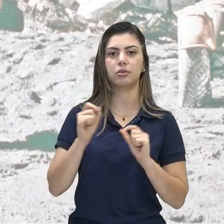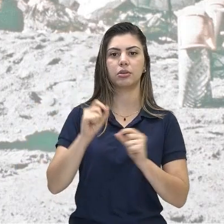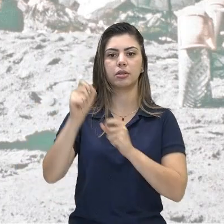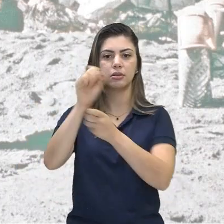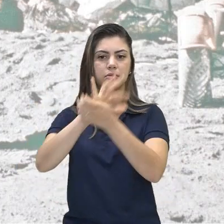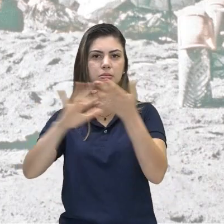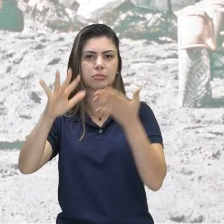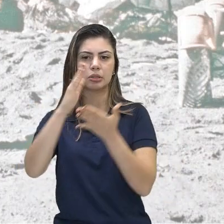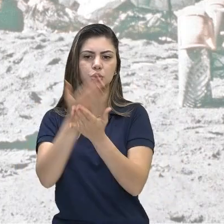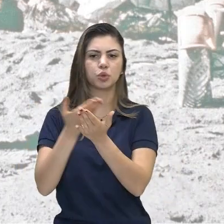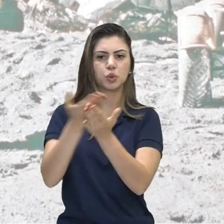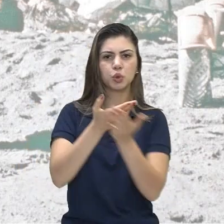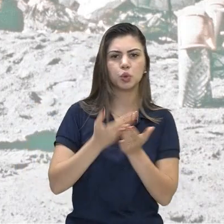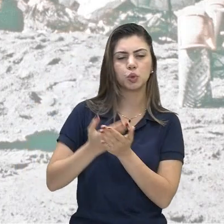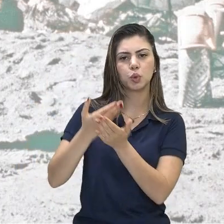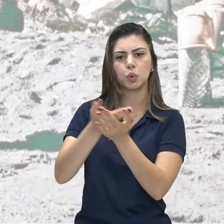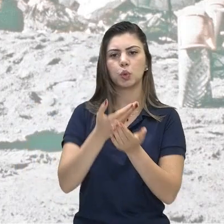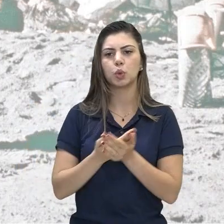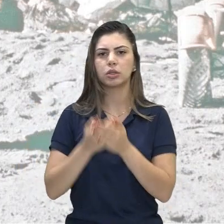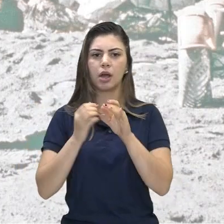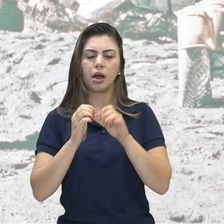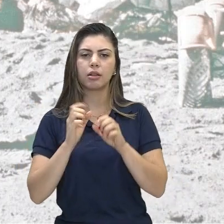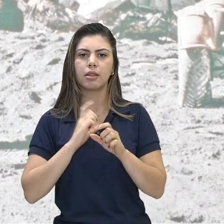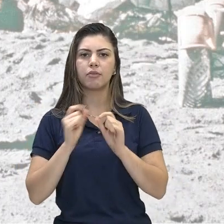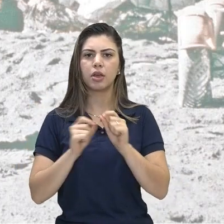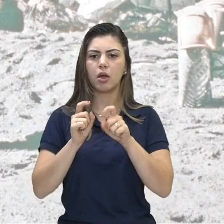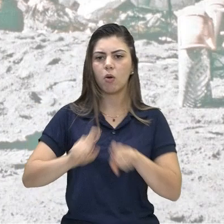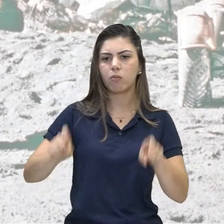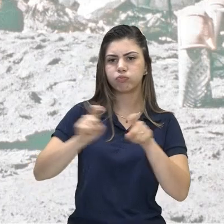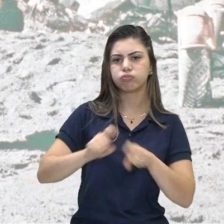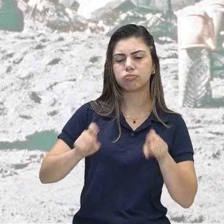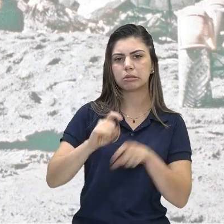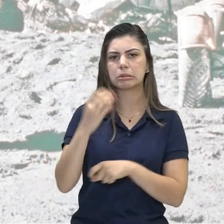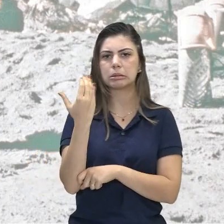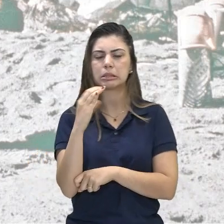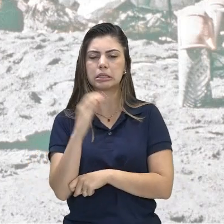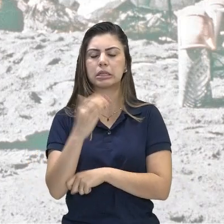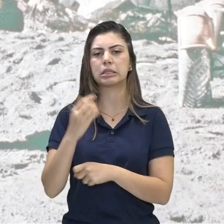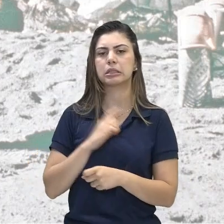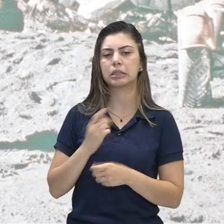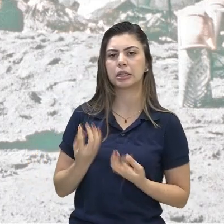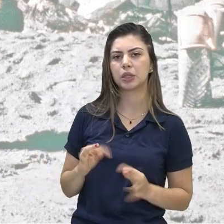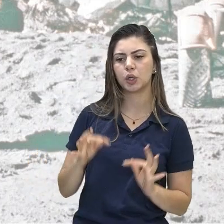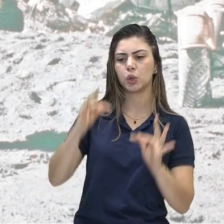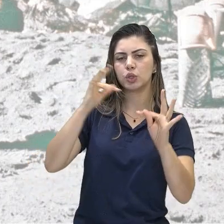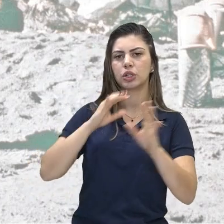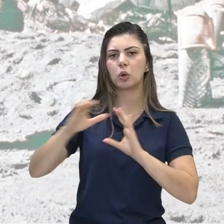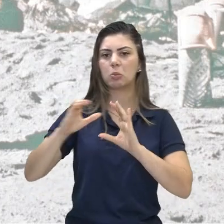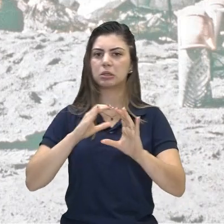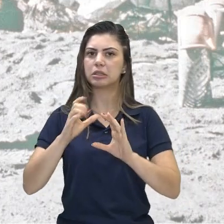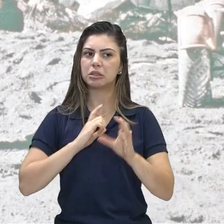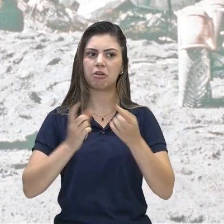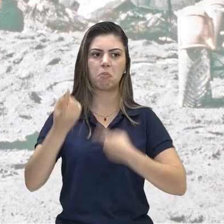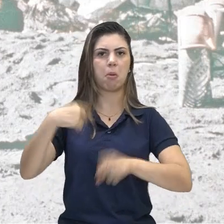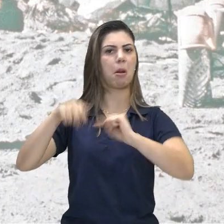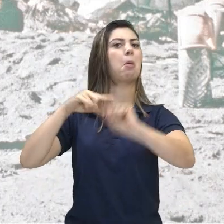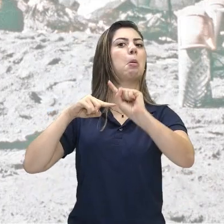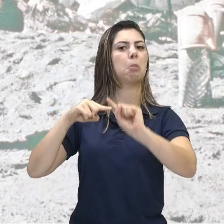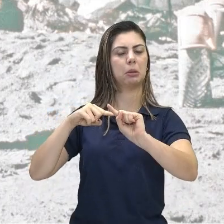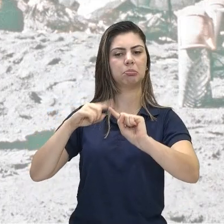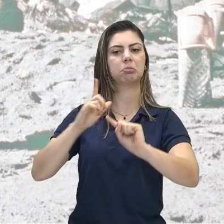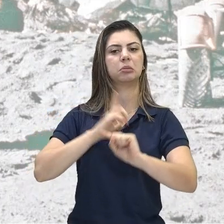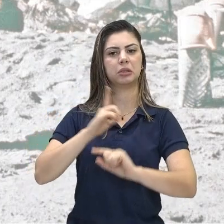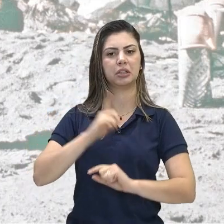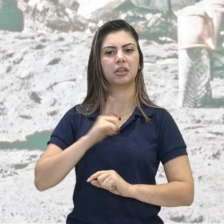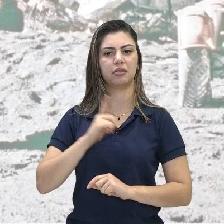computação, telecomunicações e ciências dos materiais. Então, muitas dessas tecnologias, elas foram